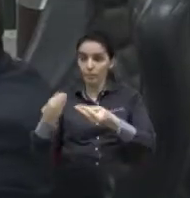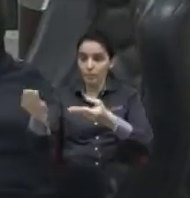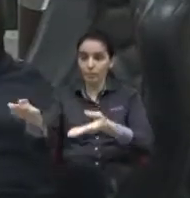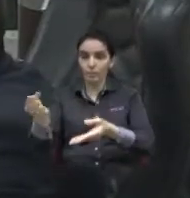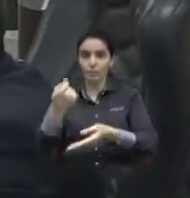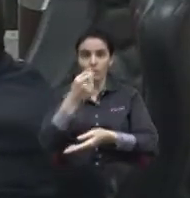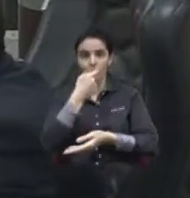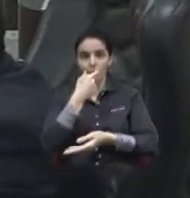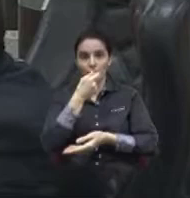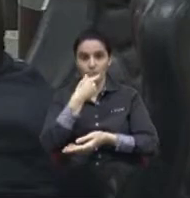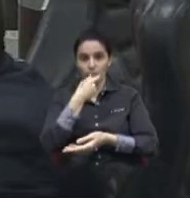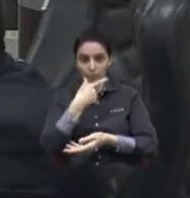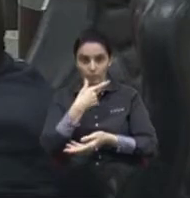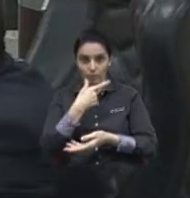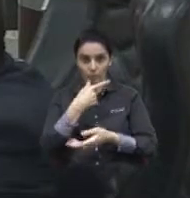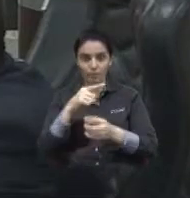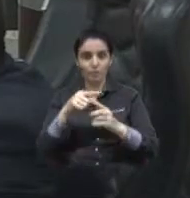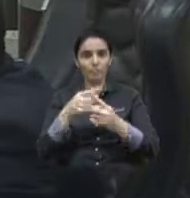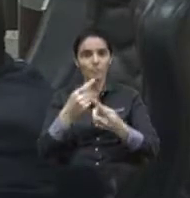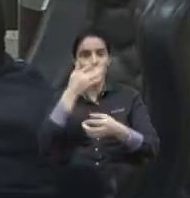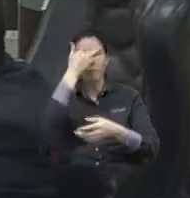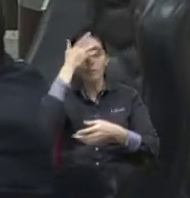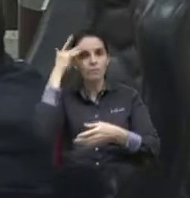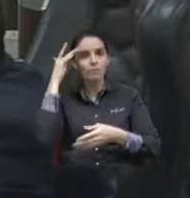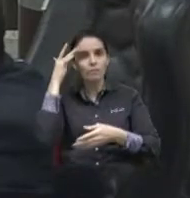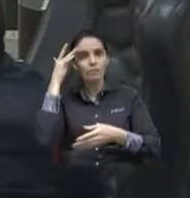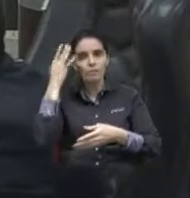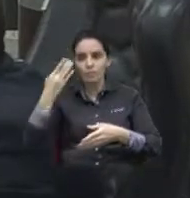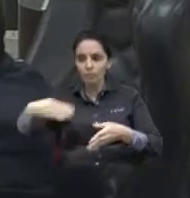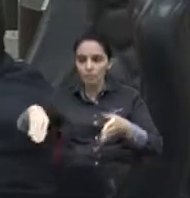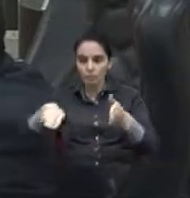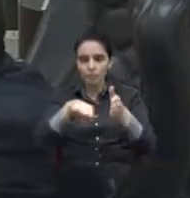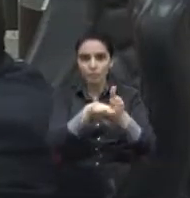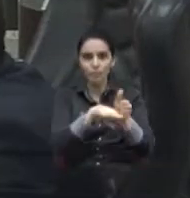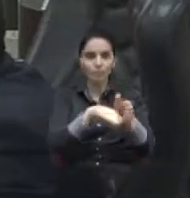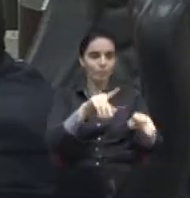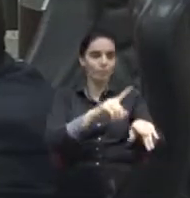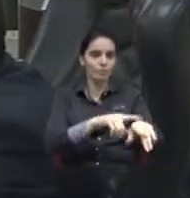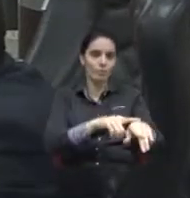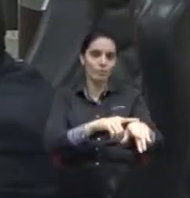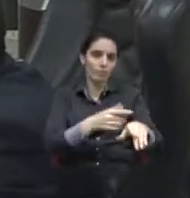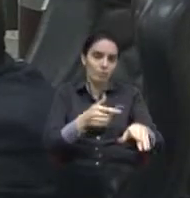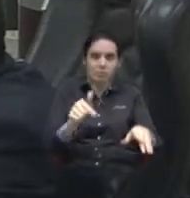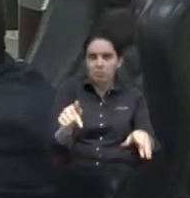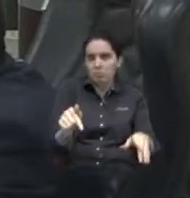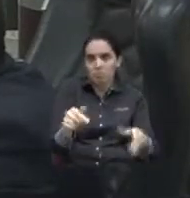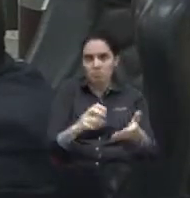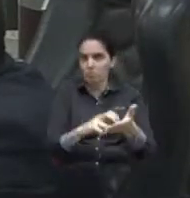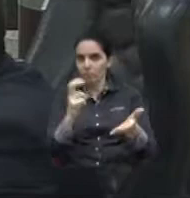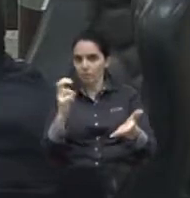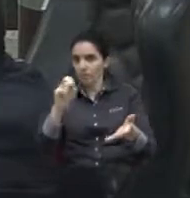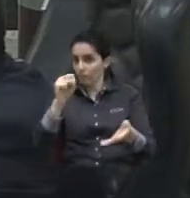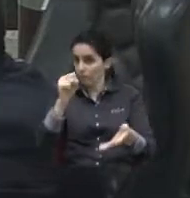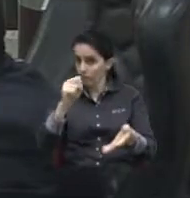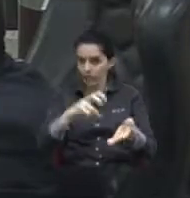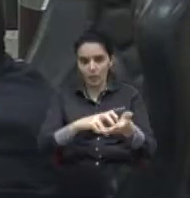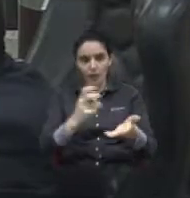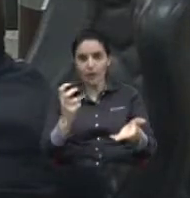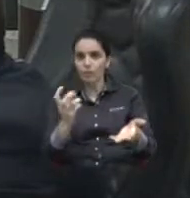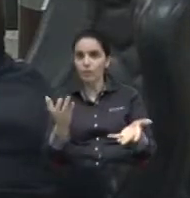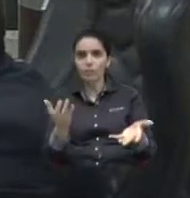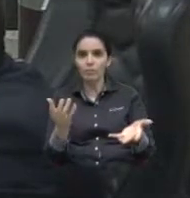medicações, e algumas pessoas que chegam lá no horário, vamos dizer, às 7 da manhã, às 8 da manhã, e a dispensação para